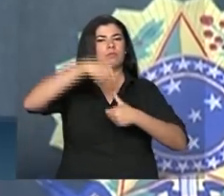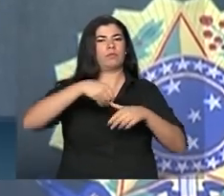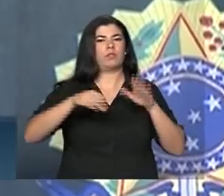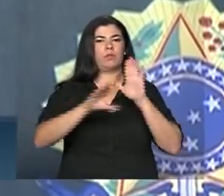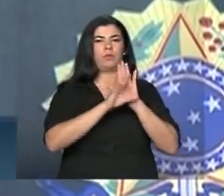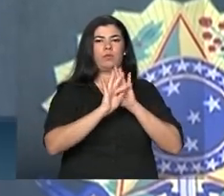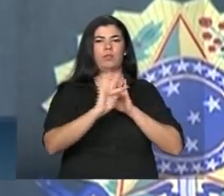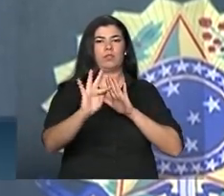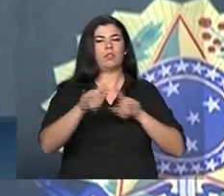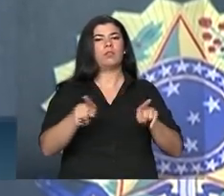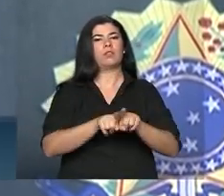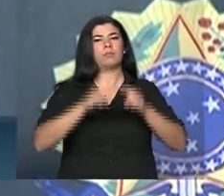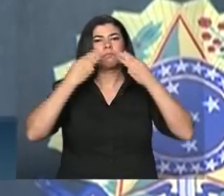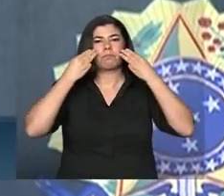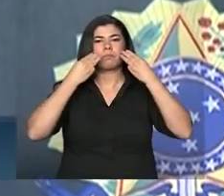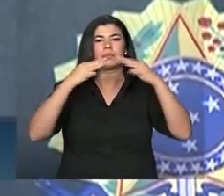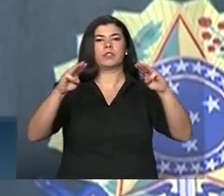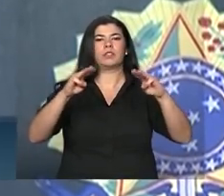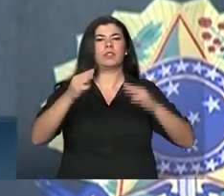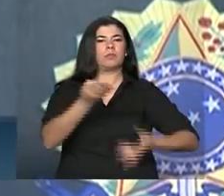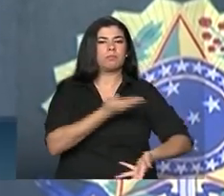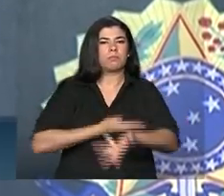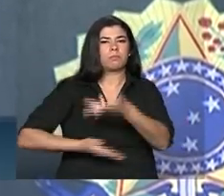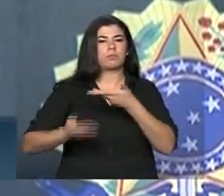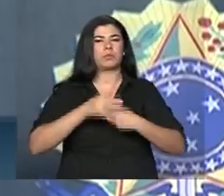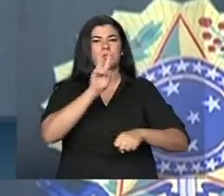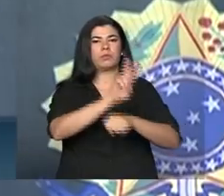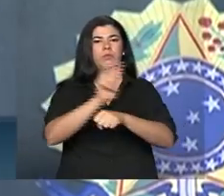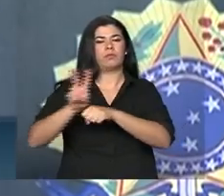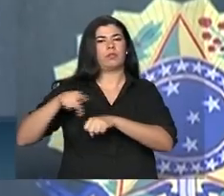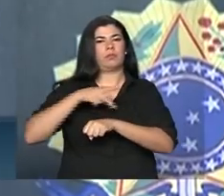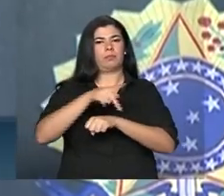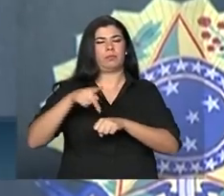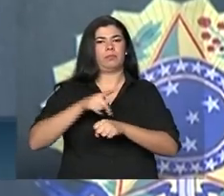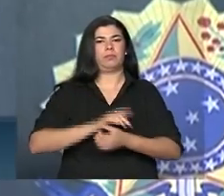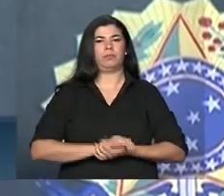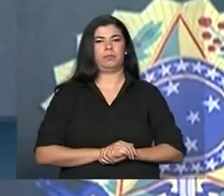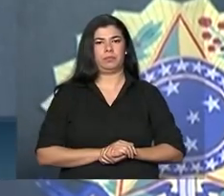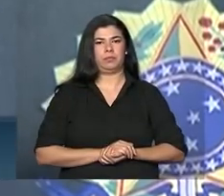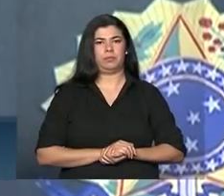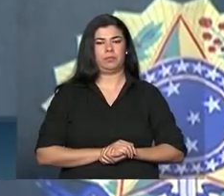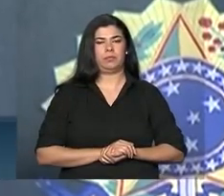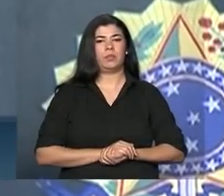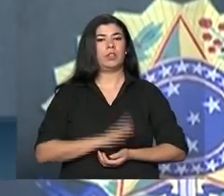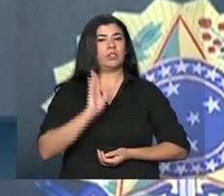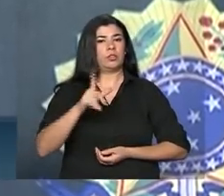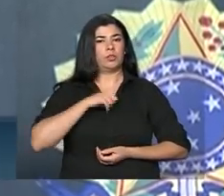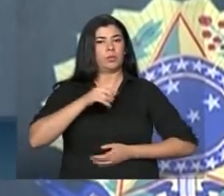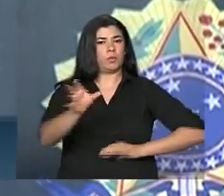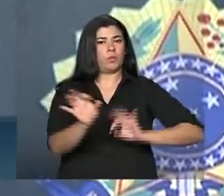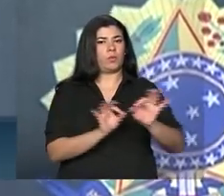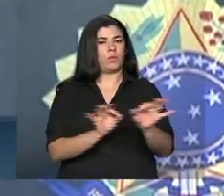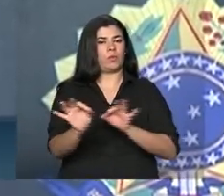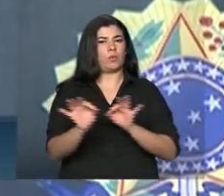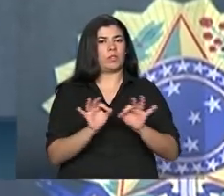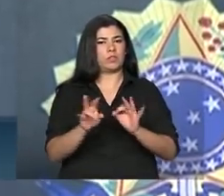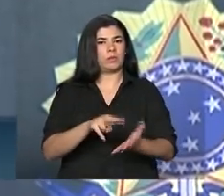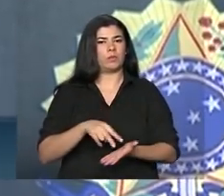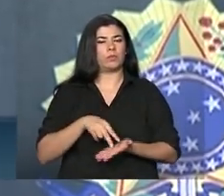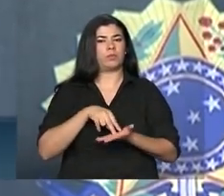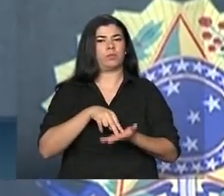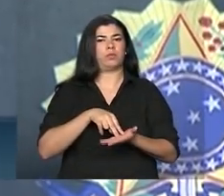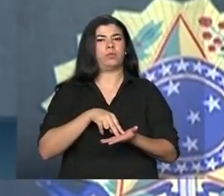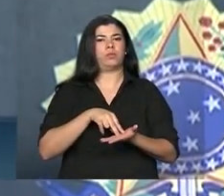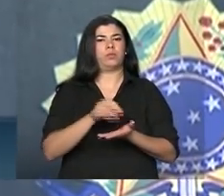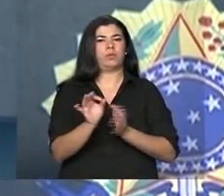constitucionais, sua missão precípua de defender a pátria. Organizado com base nos princípios de